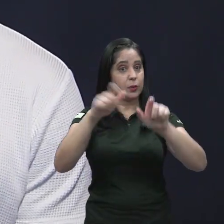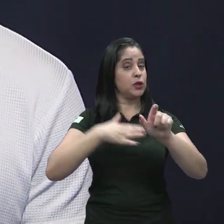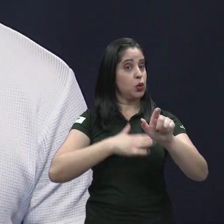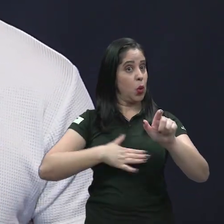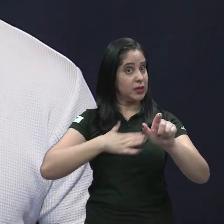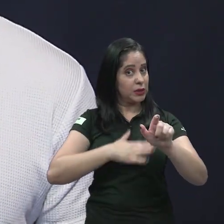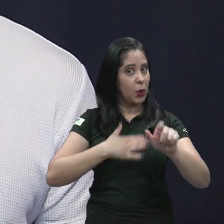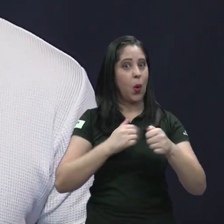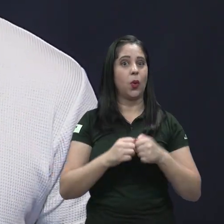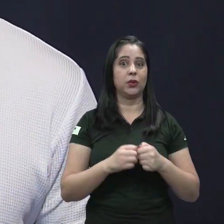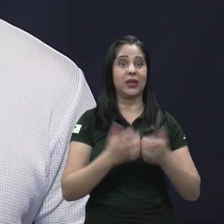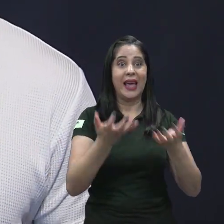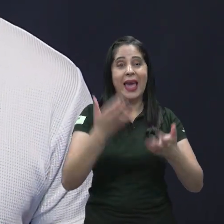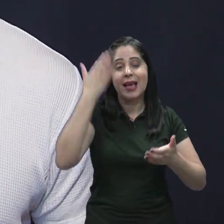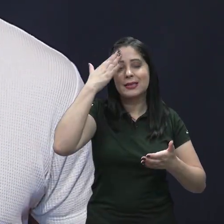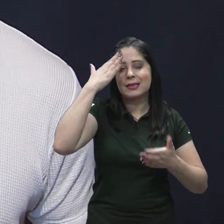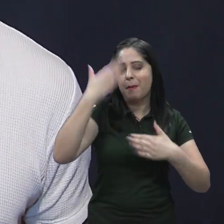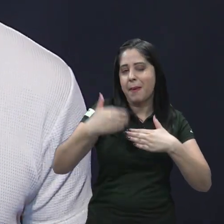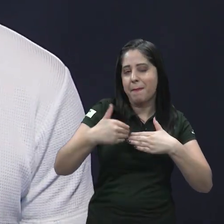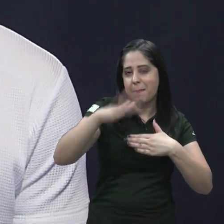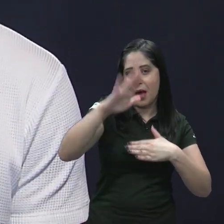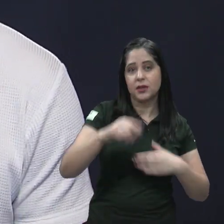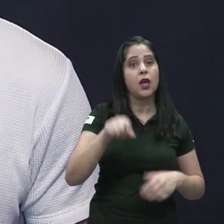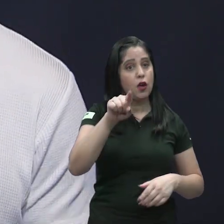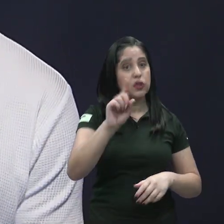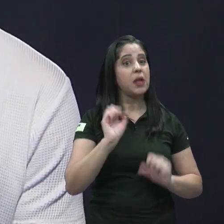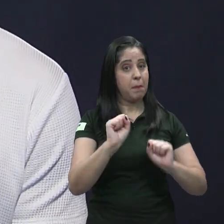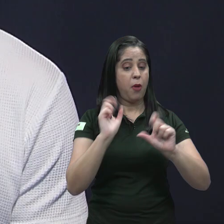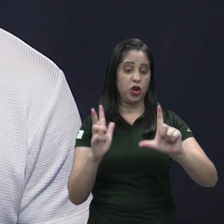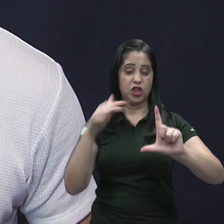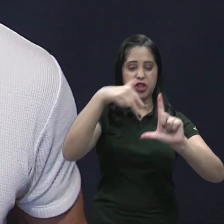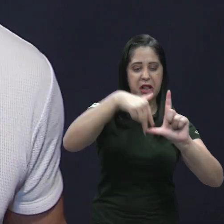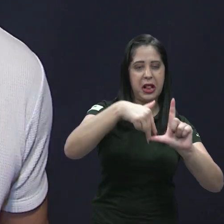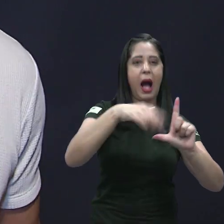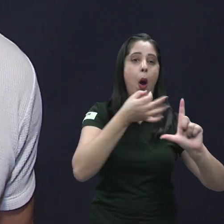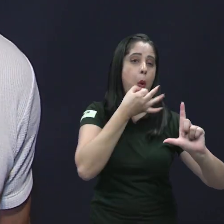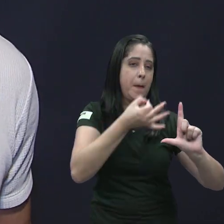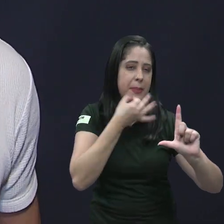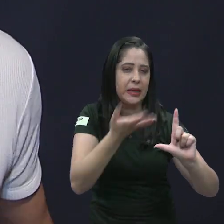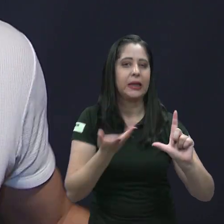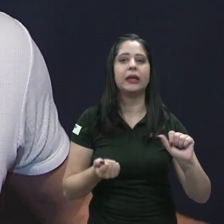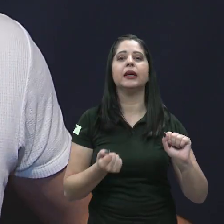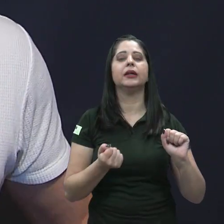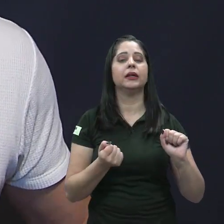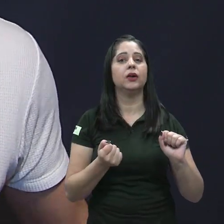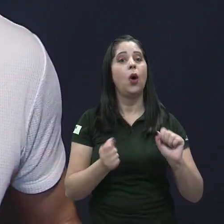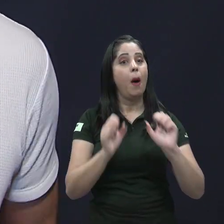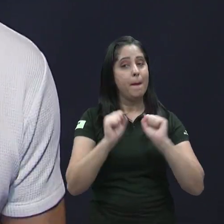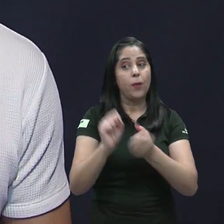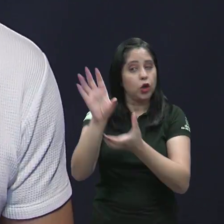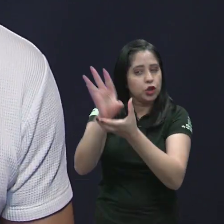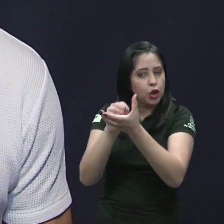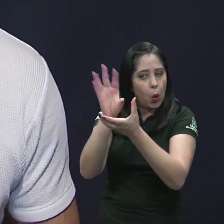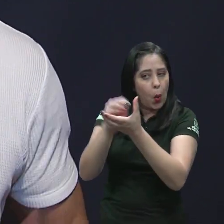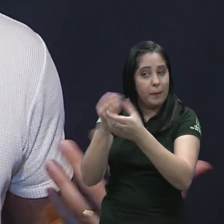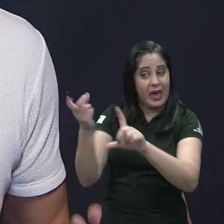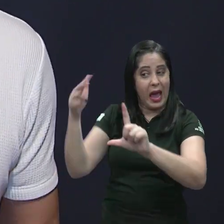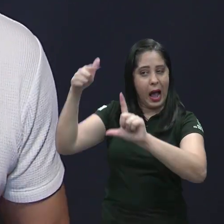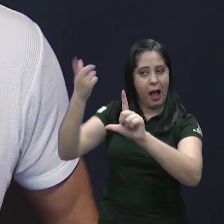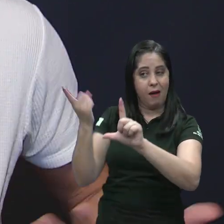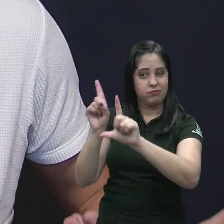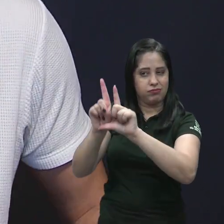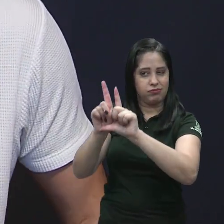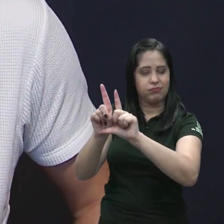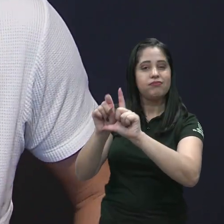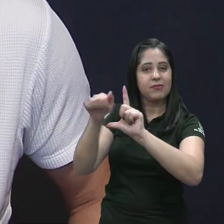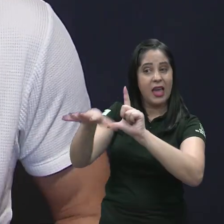de ouvir, que elas querem saber mais. Então vai lá e dê a sua opinião sobre isso. Copia mais ou menos o gancho, o jeito que a pessoa está falando, o lugar onde ela está falando, o ângulo da câmera.